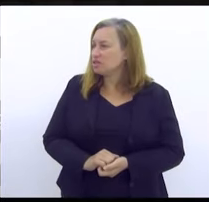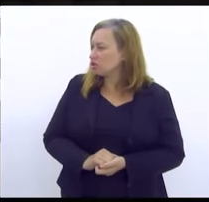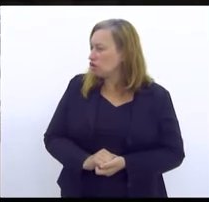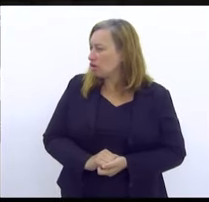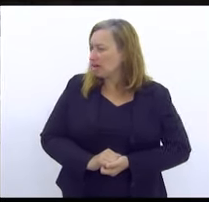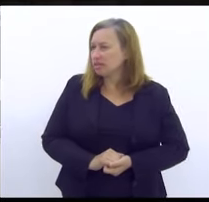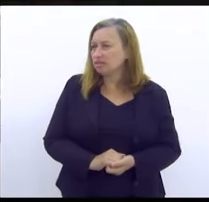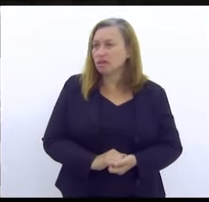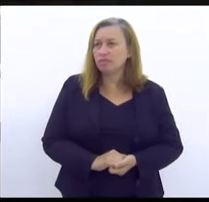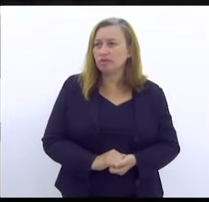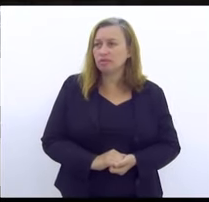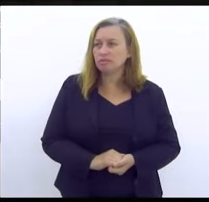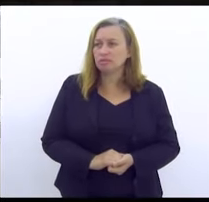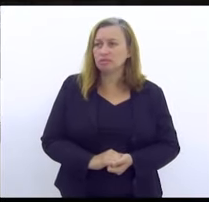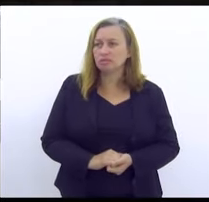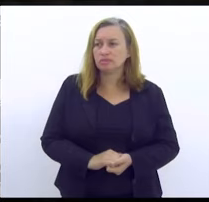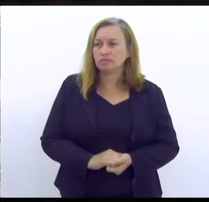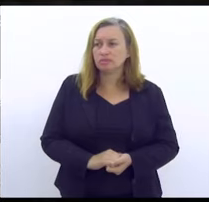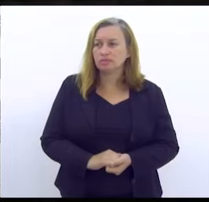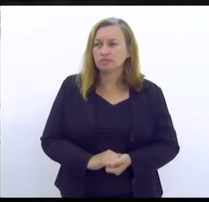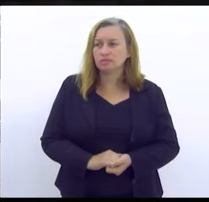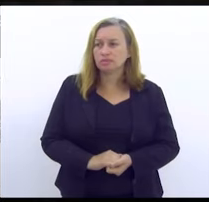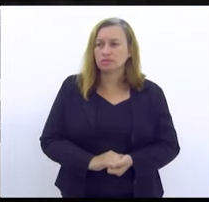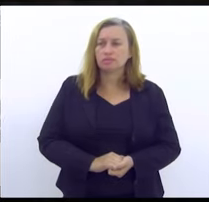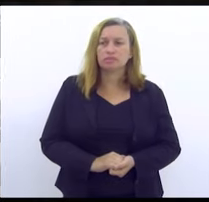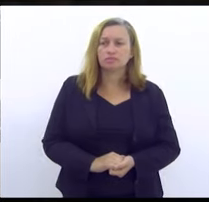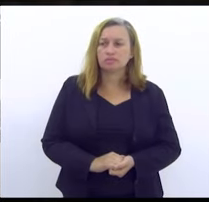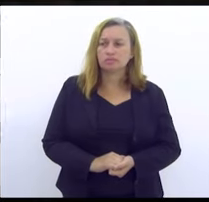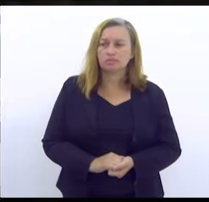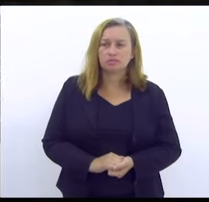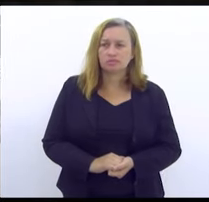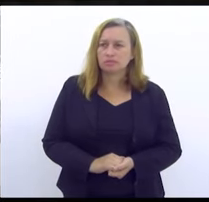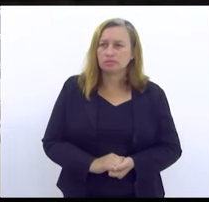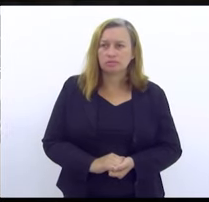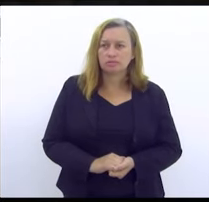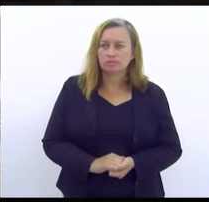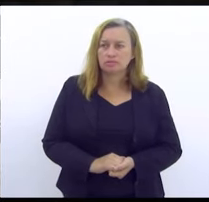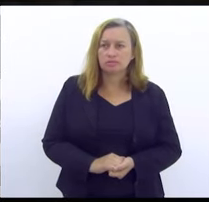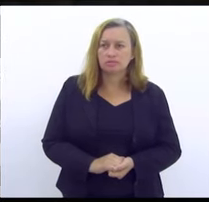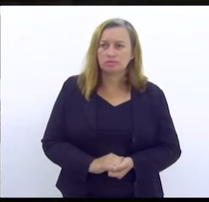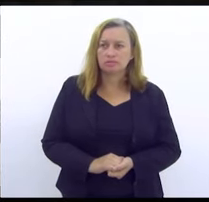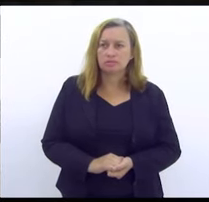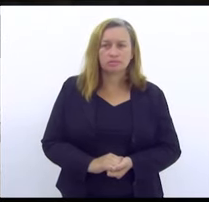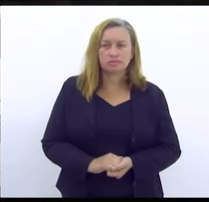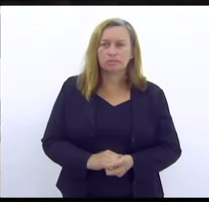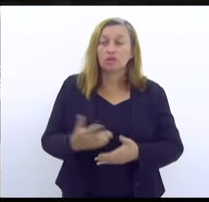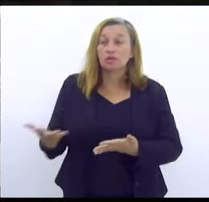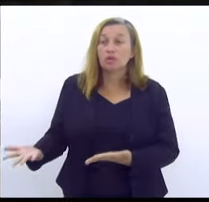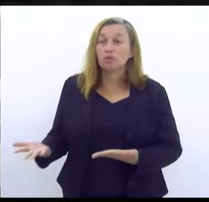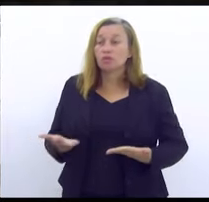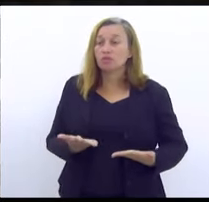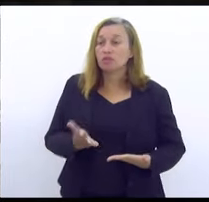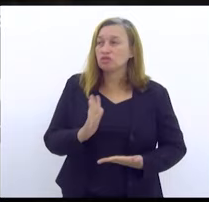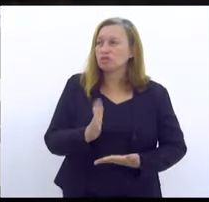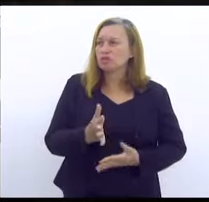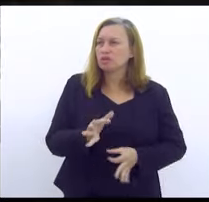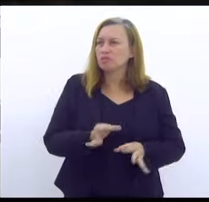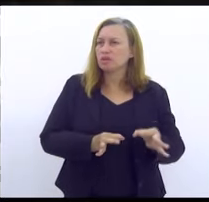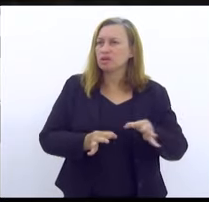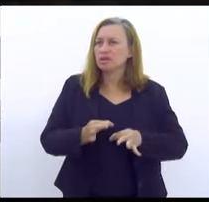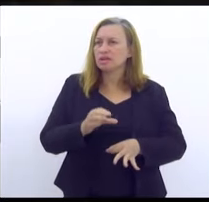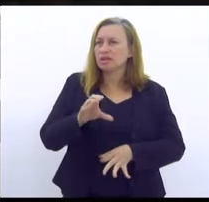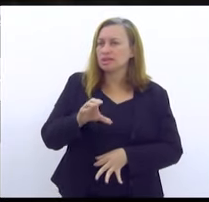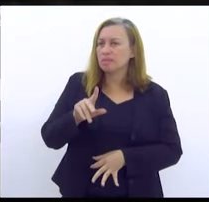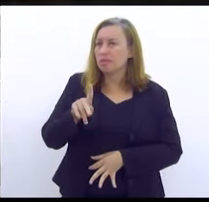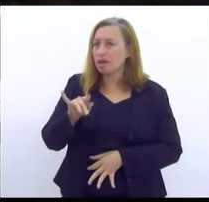reconhecimento fotográfico o secretário de Polícia Civil, que não foi ao convite feito pela